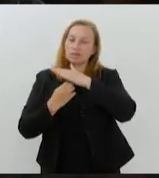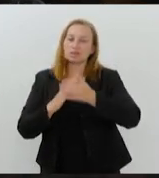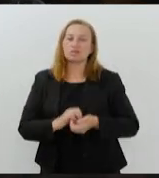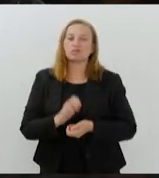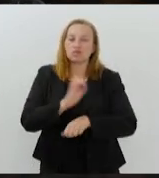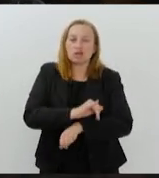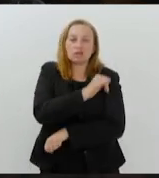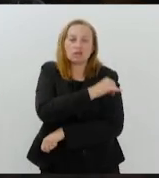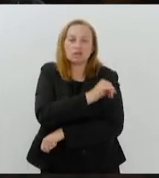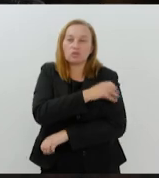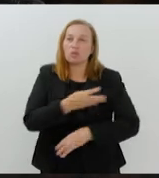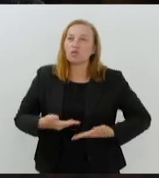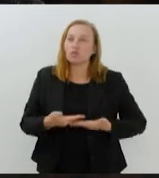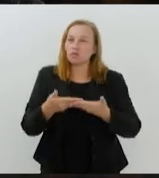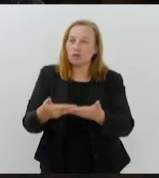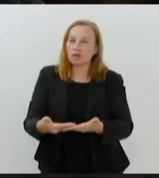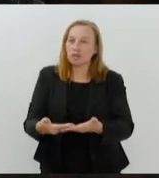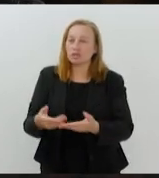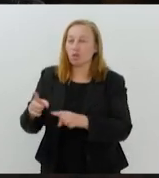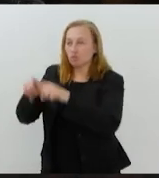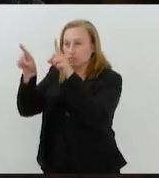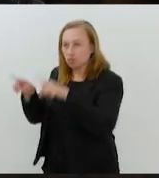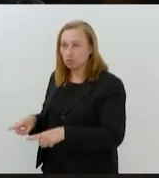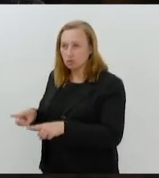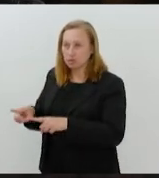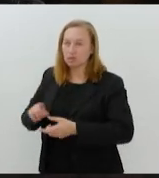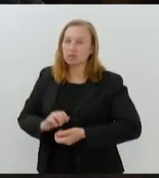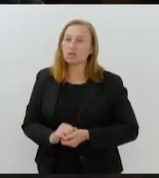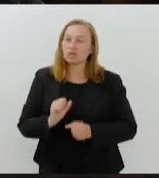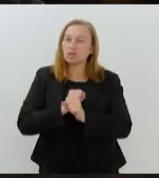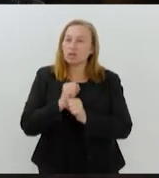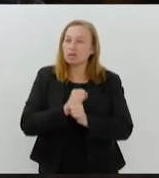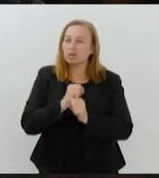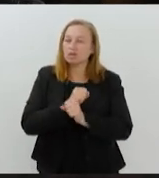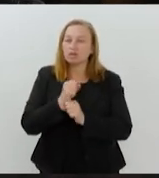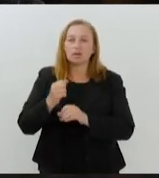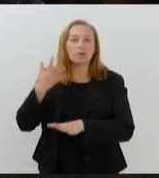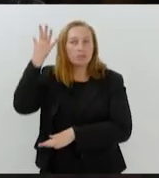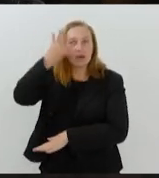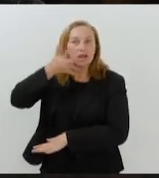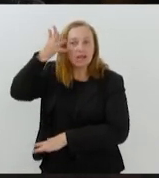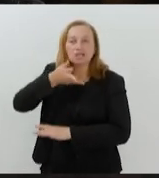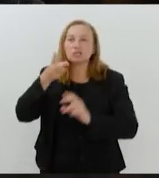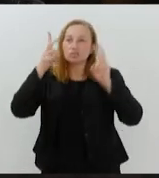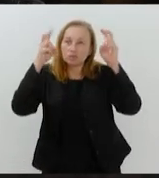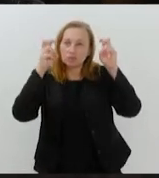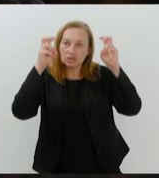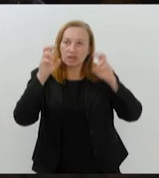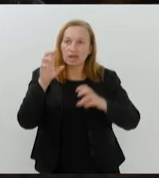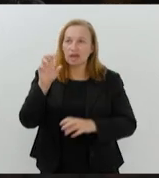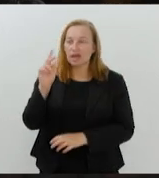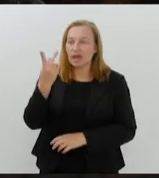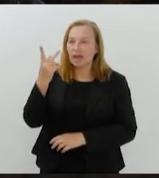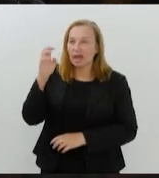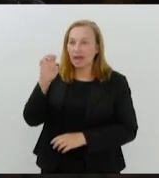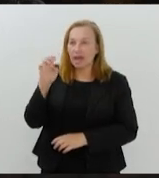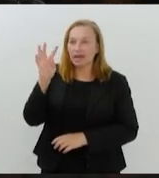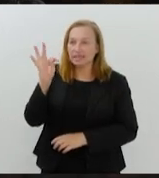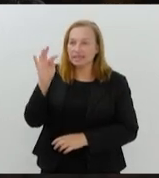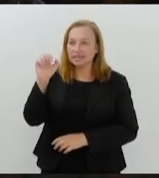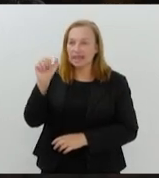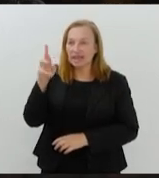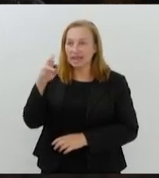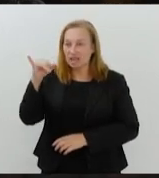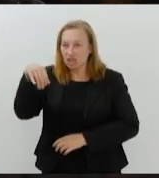Janeiro ofereçam aos seus funcionários anualmente palestras sobre o tema etarismo. Em discussão,